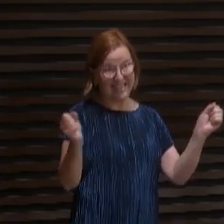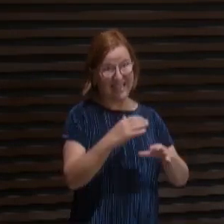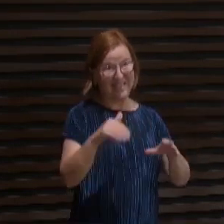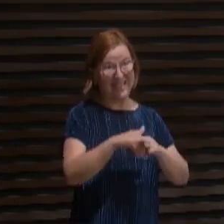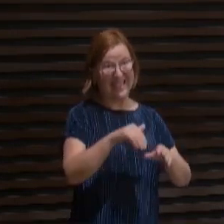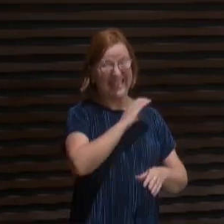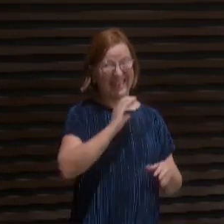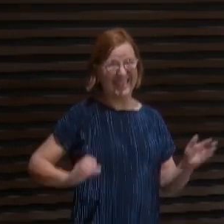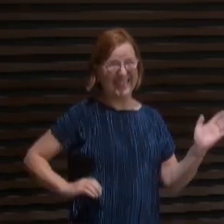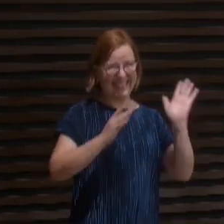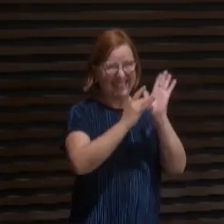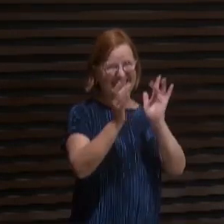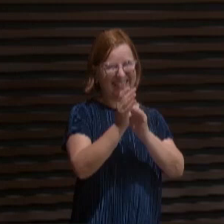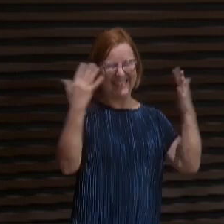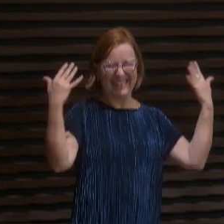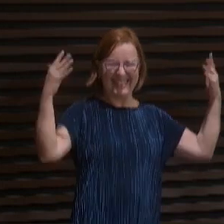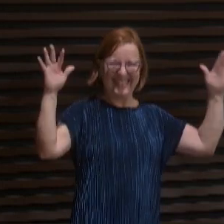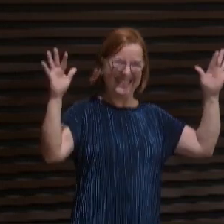Jesus.